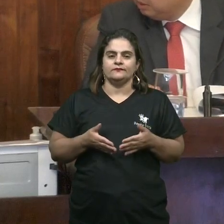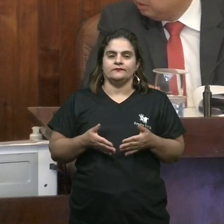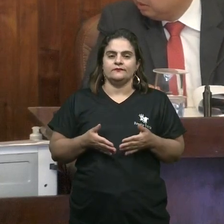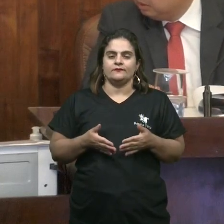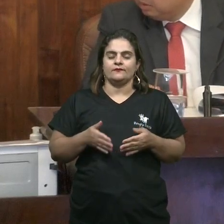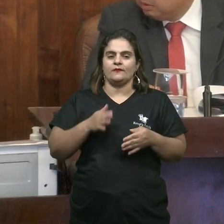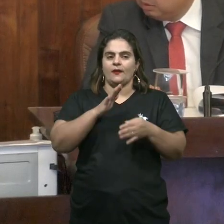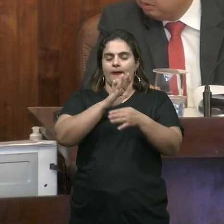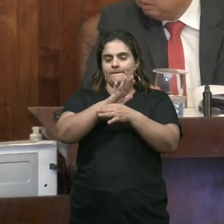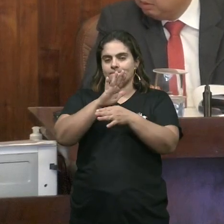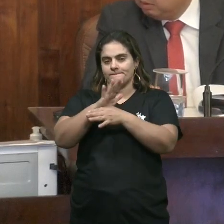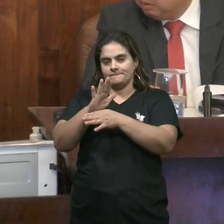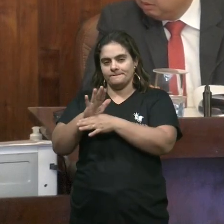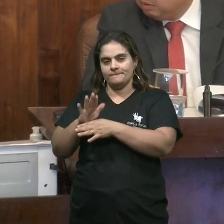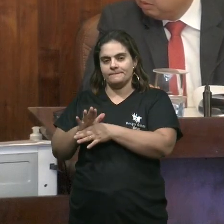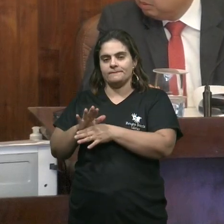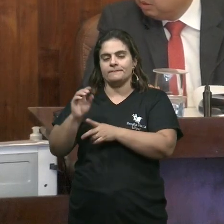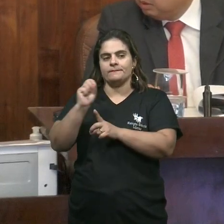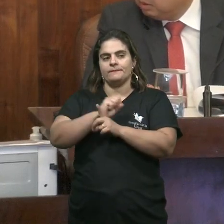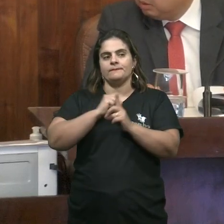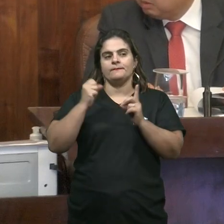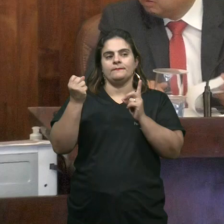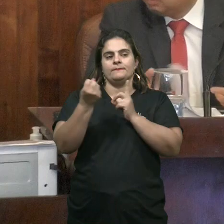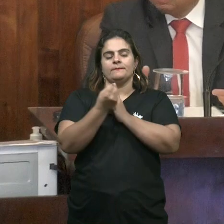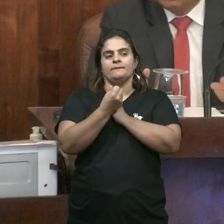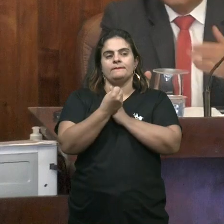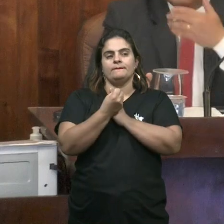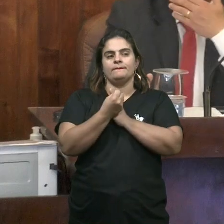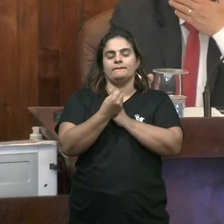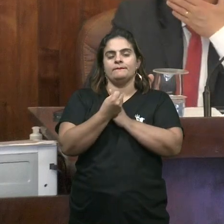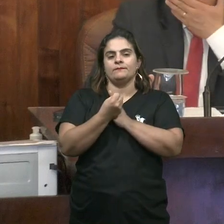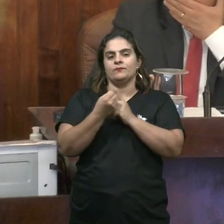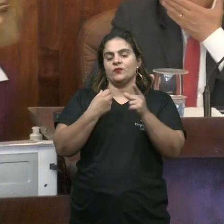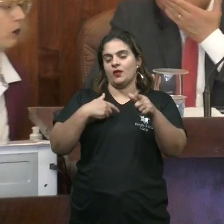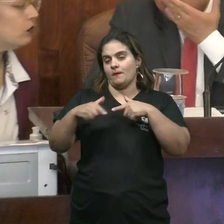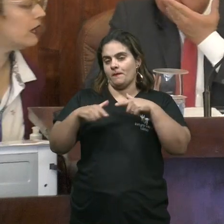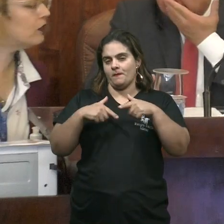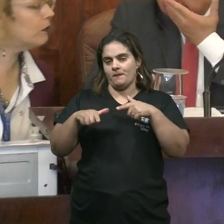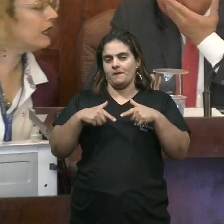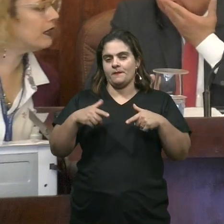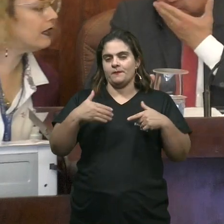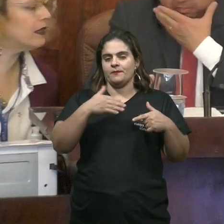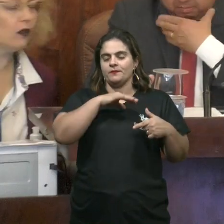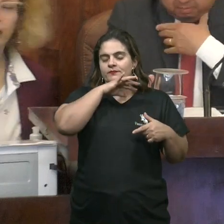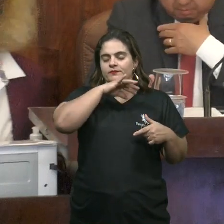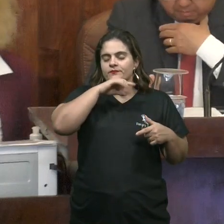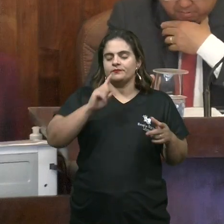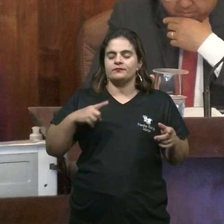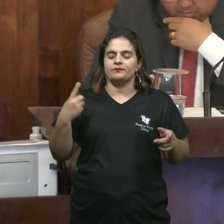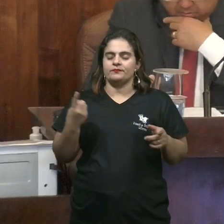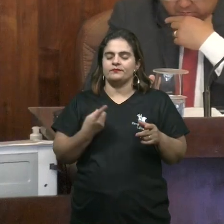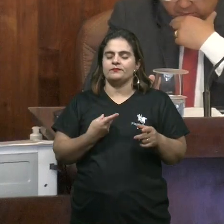de alguma forma, ajudar vocês não, ajudar a sociedade, ajudar a coletividade, porque o trabalho que vocês prestem não é para vocês, é para a sociedade,